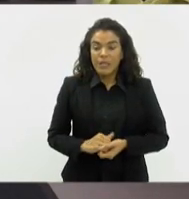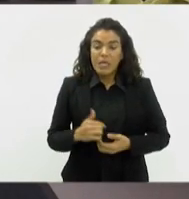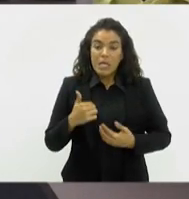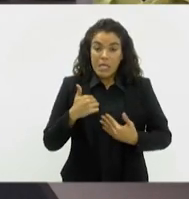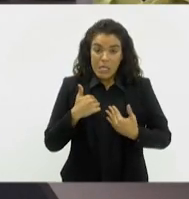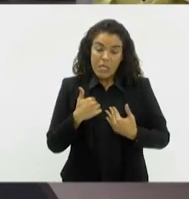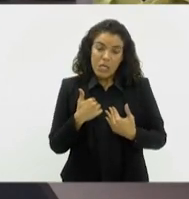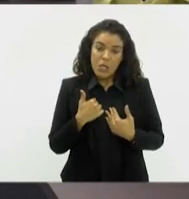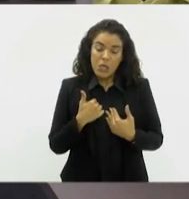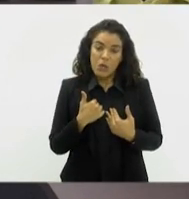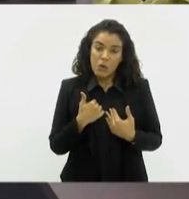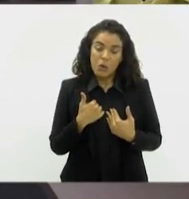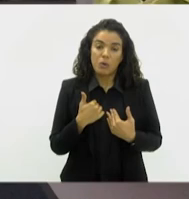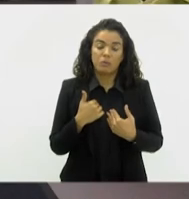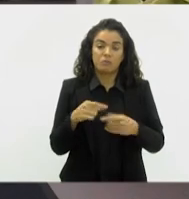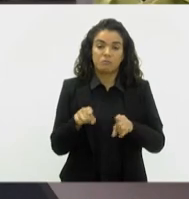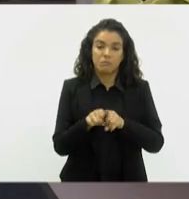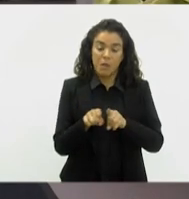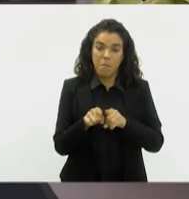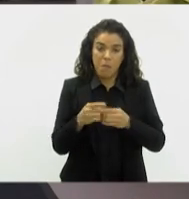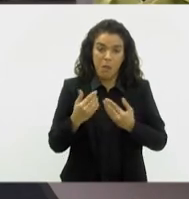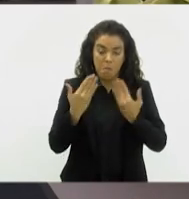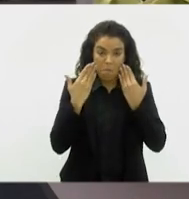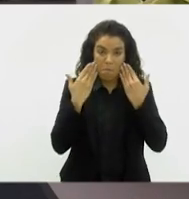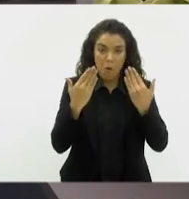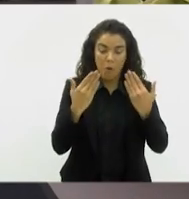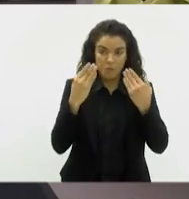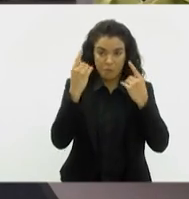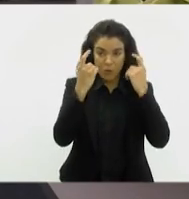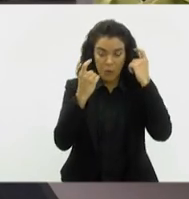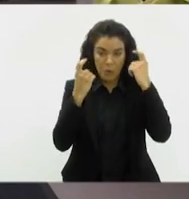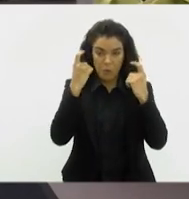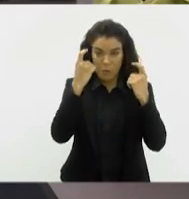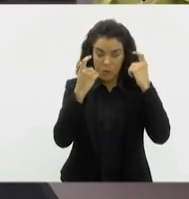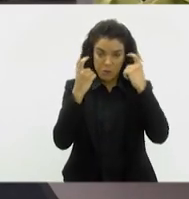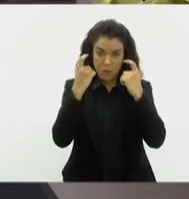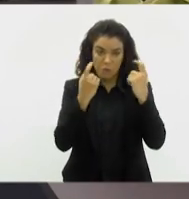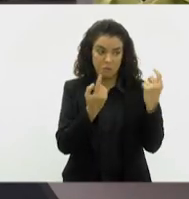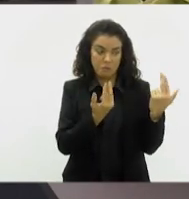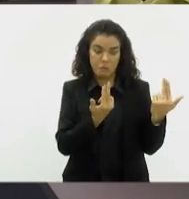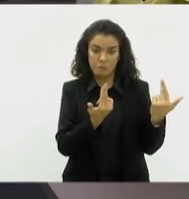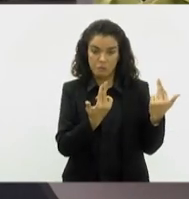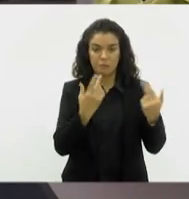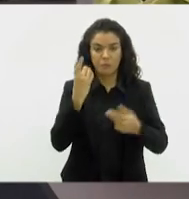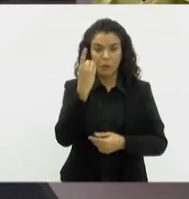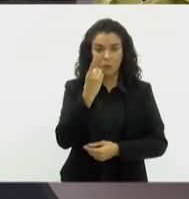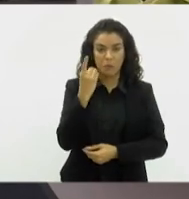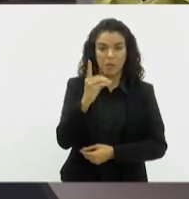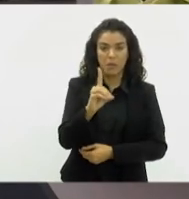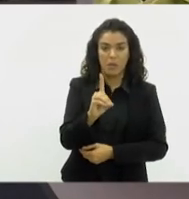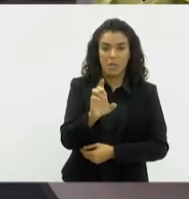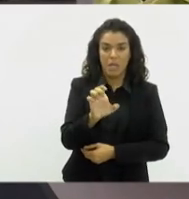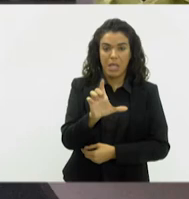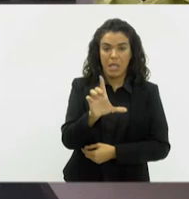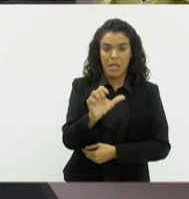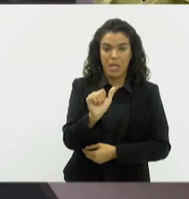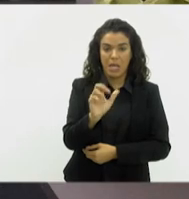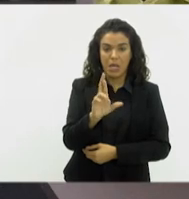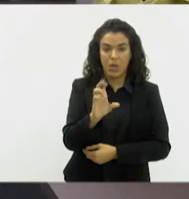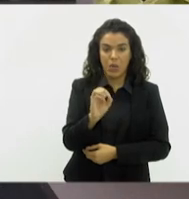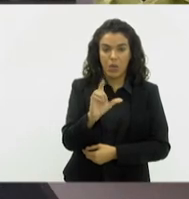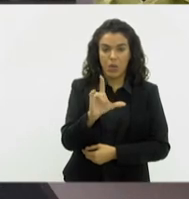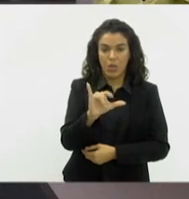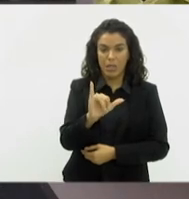pouco... Eu também externo a minha preocupação, acho que o deputado De La Rolle tá correto nesse sentido. Eu só queria entender um